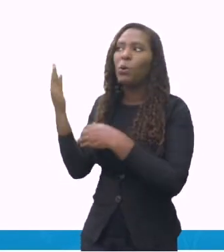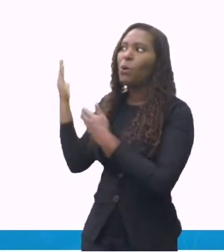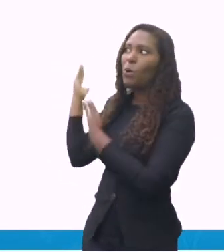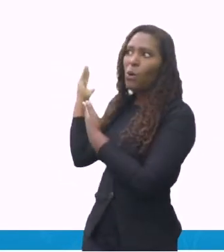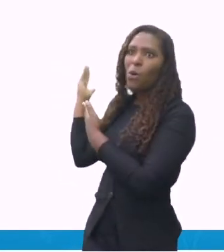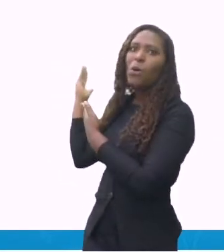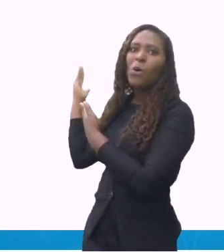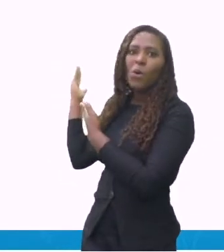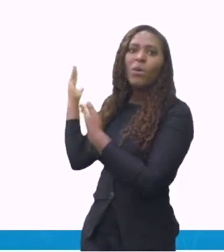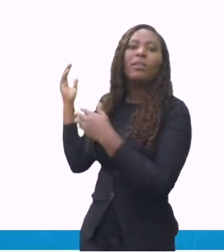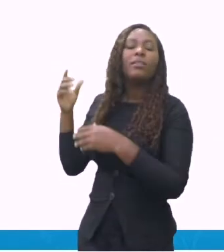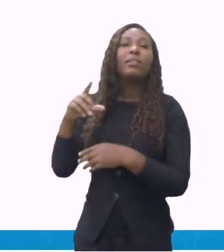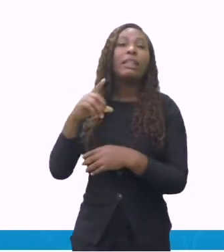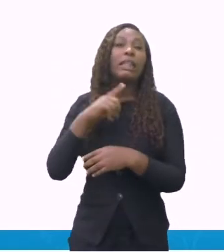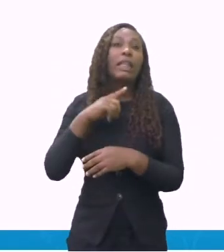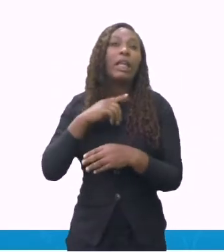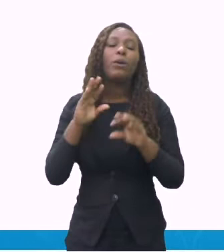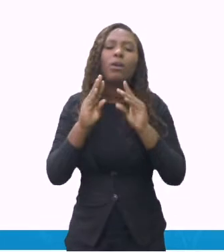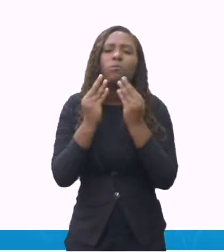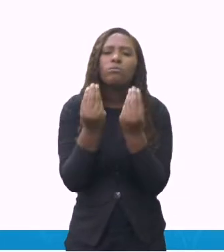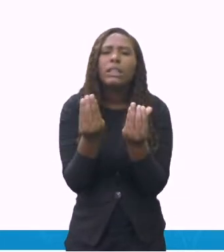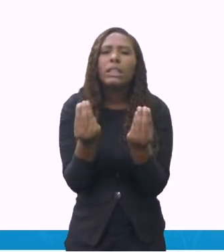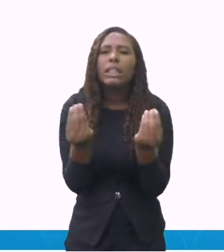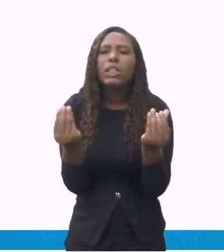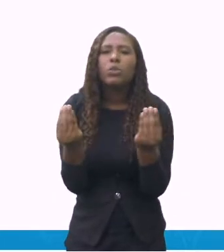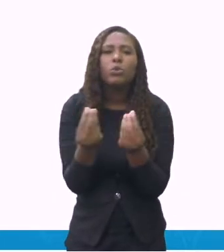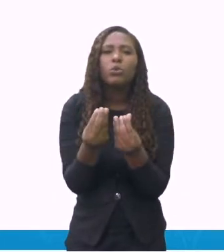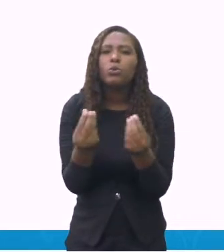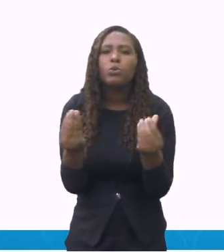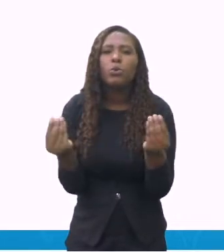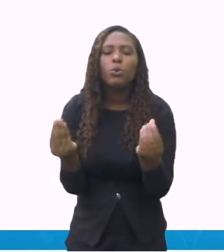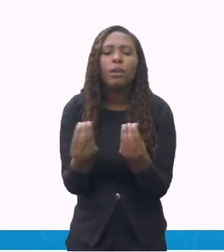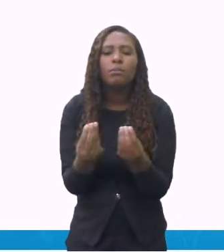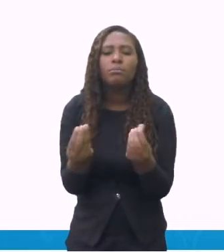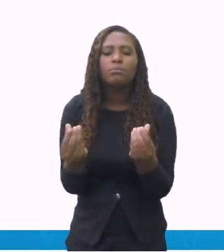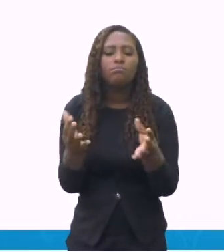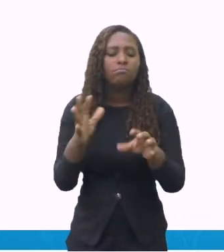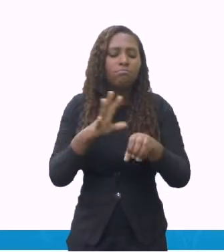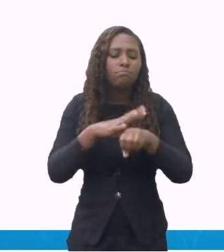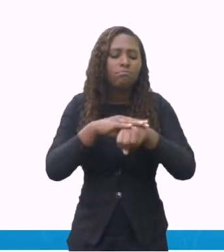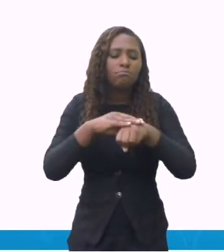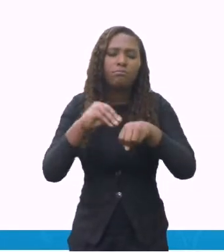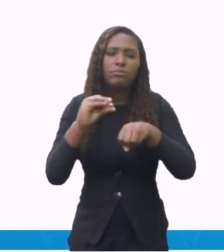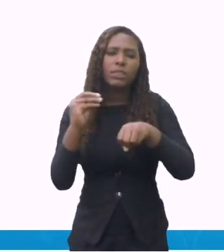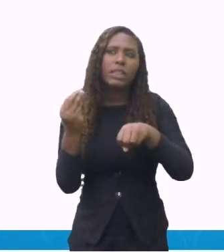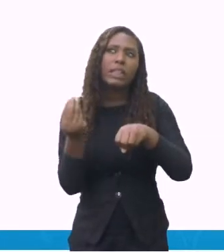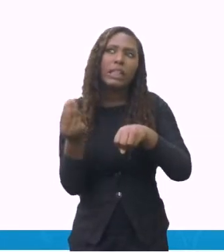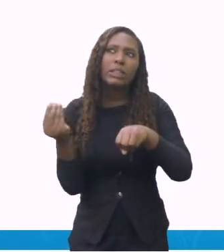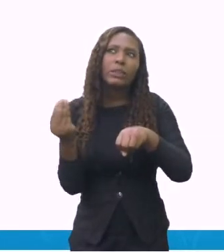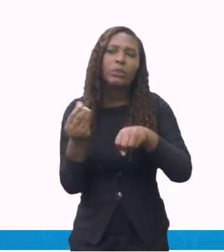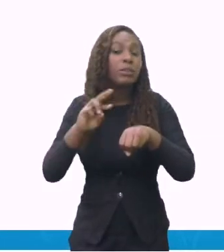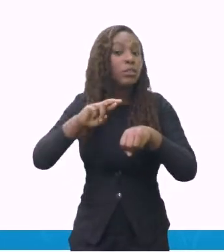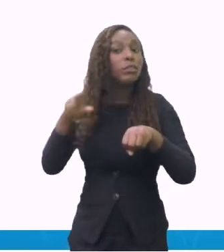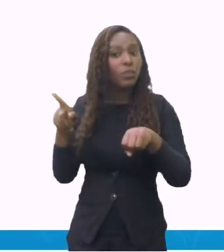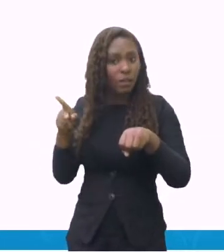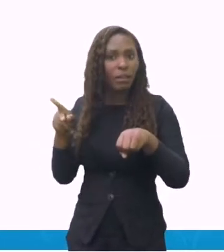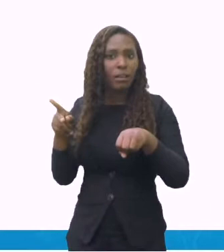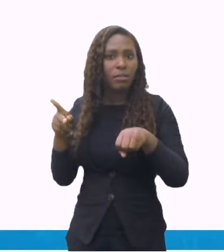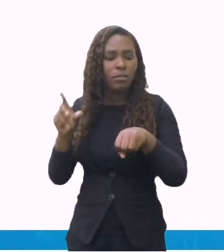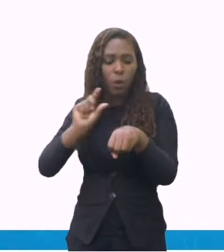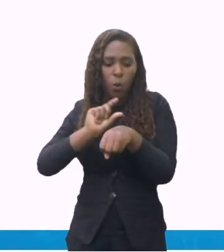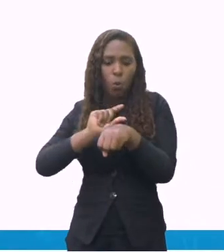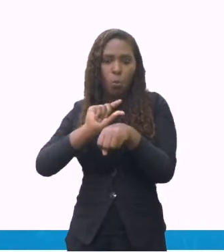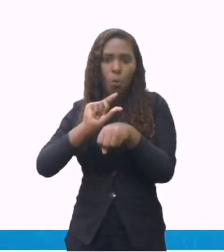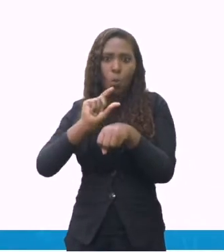rochas vulcânicas. A textura, ela é mais grossa, A rocha plutônica é mais